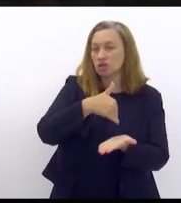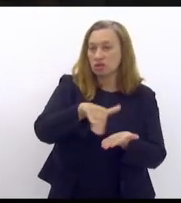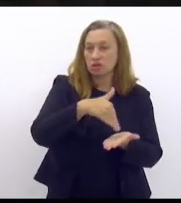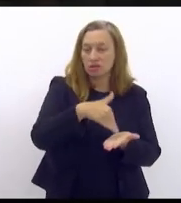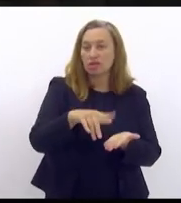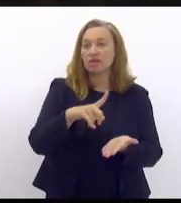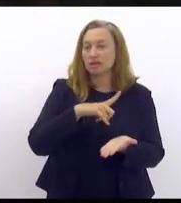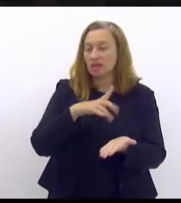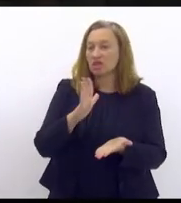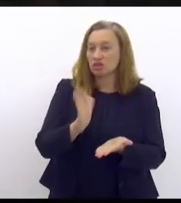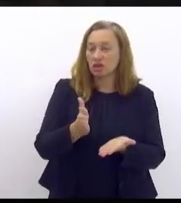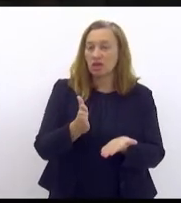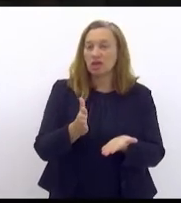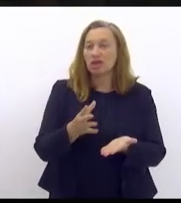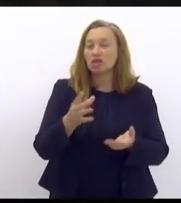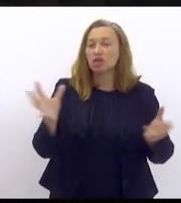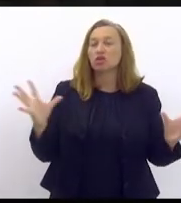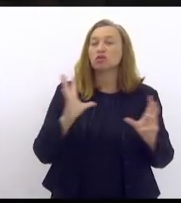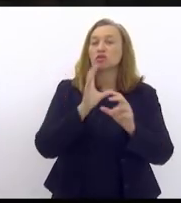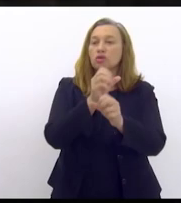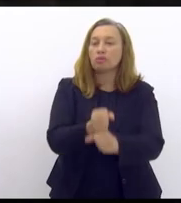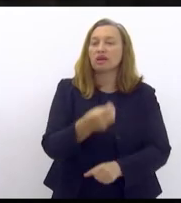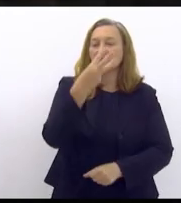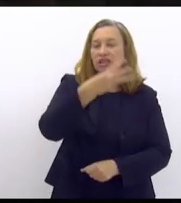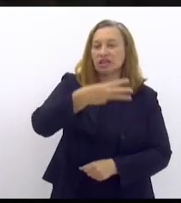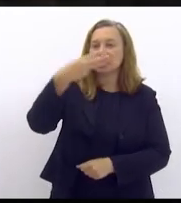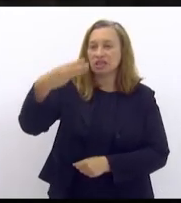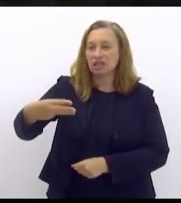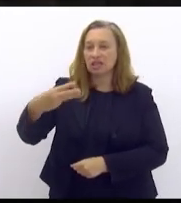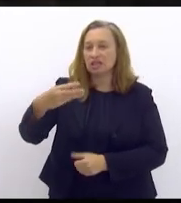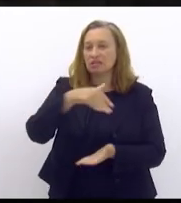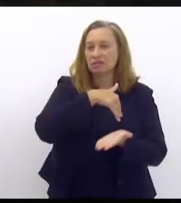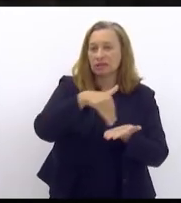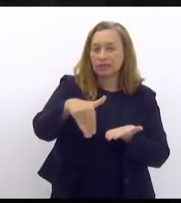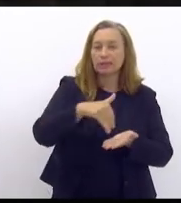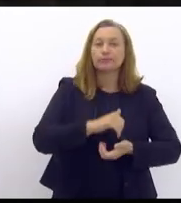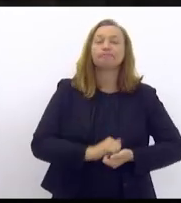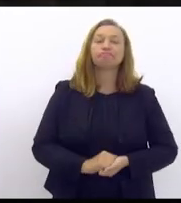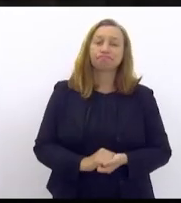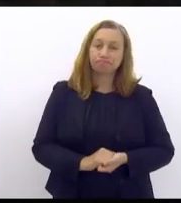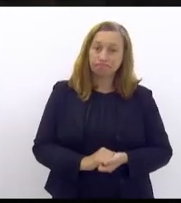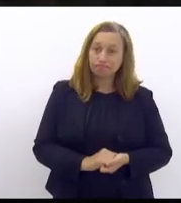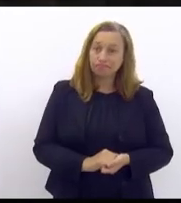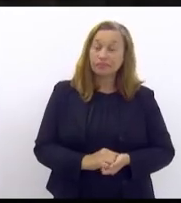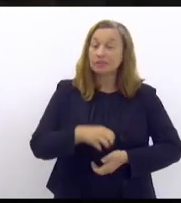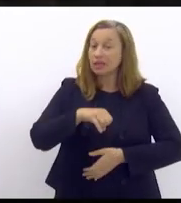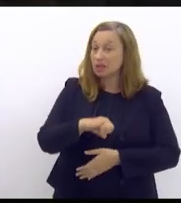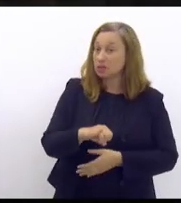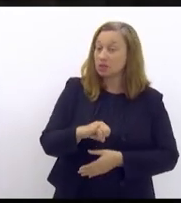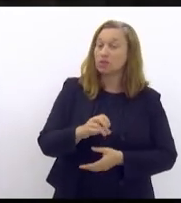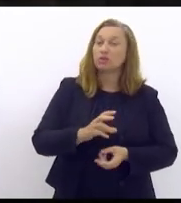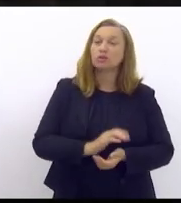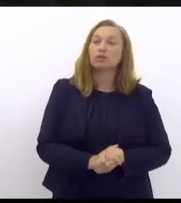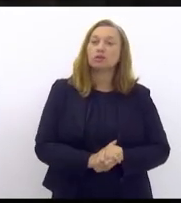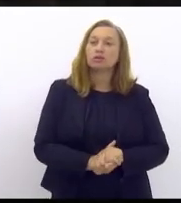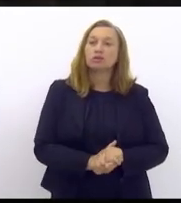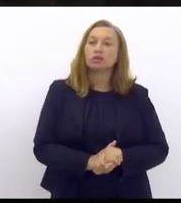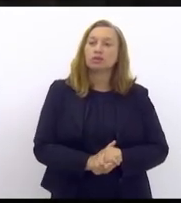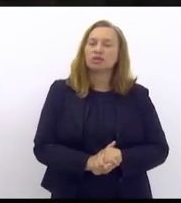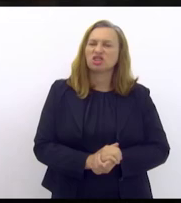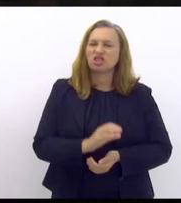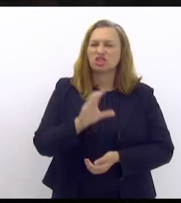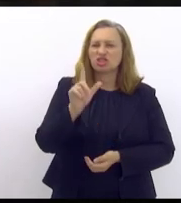simbolizam 33 secretarias. Se considerar a secretaria, o